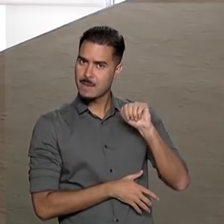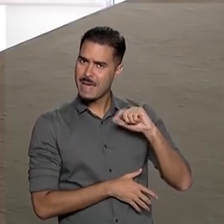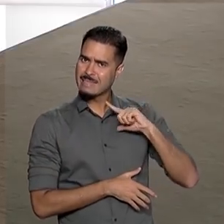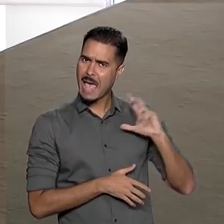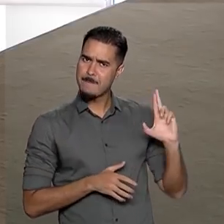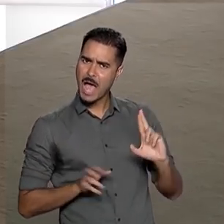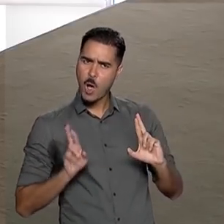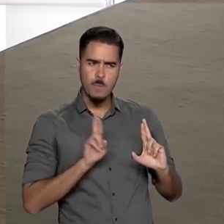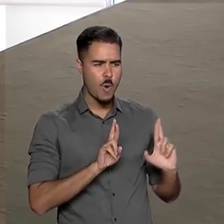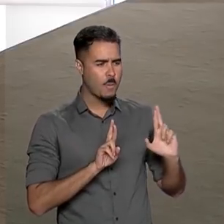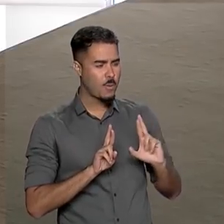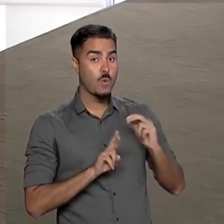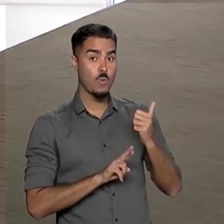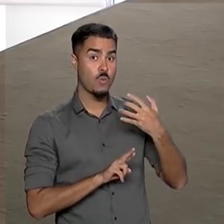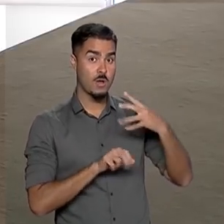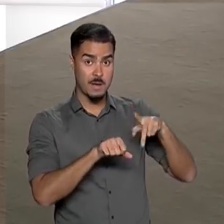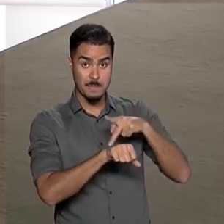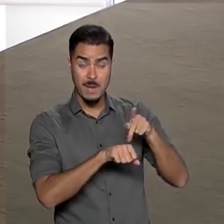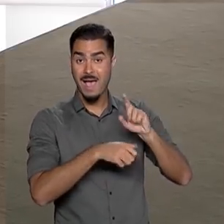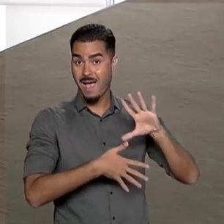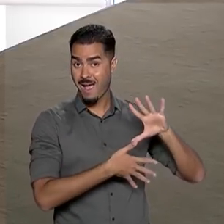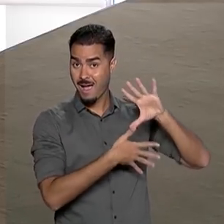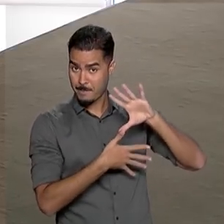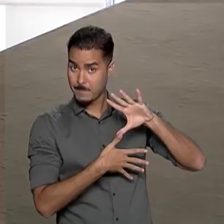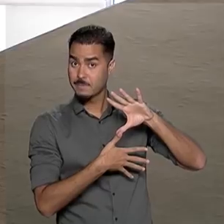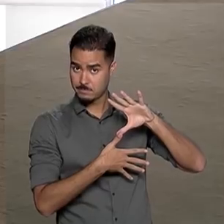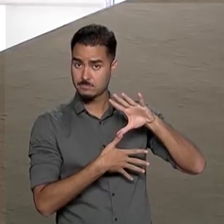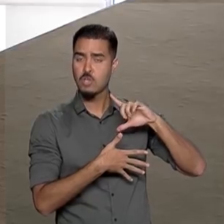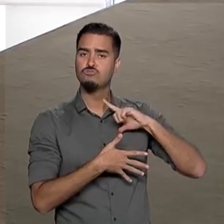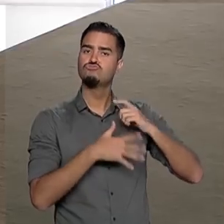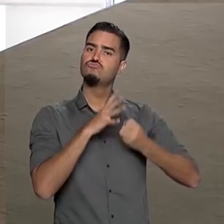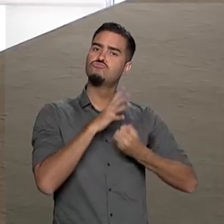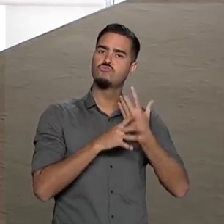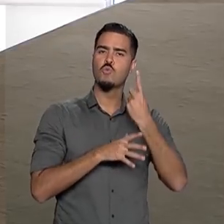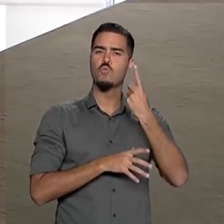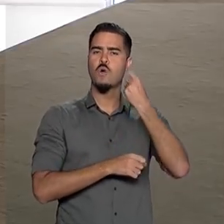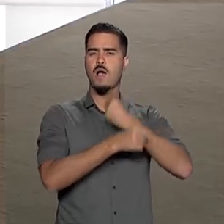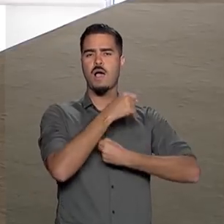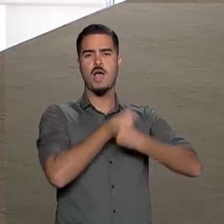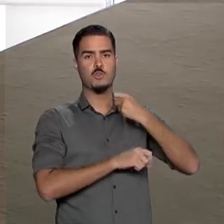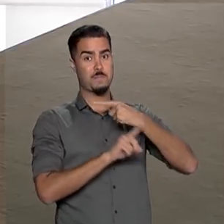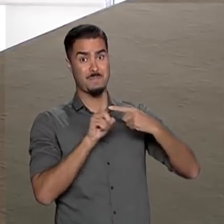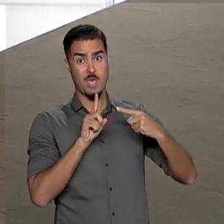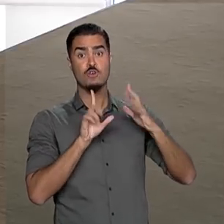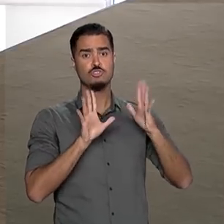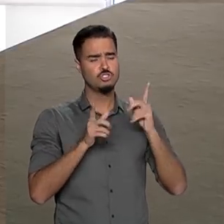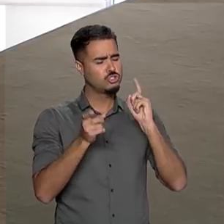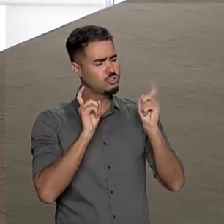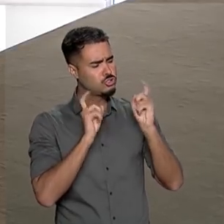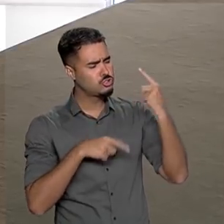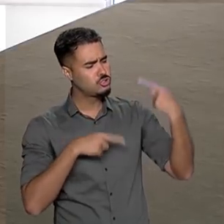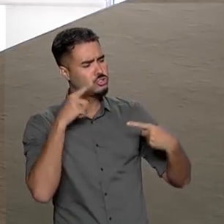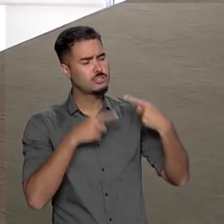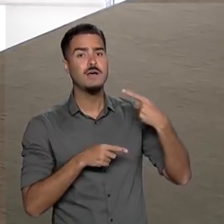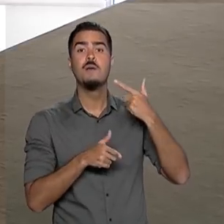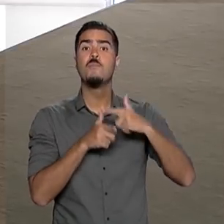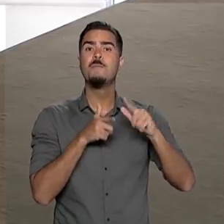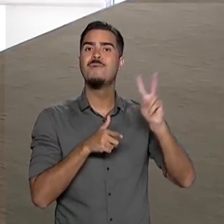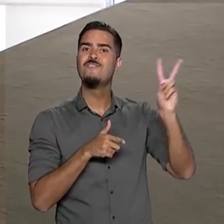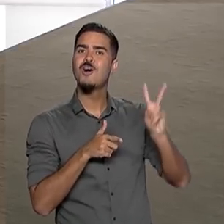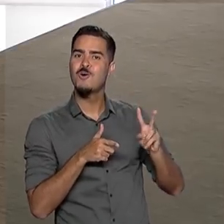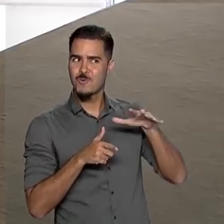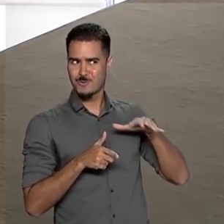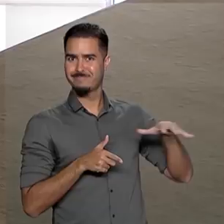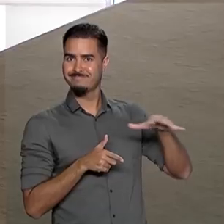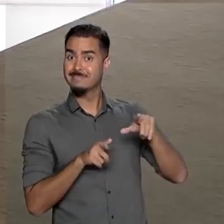representantes de 14 países da América e foi criado há 1 ano e meio para discutir a situação na Venezuela e medidas